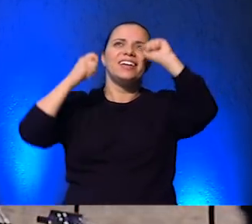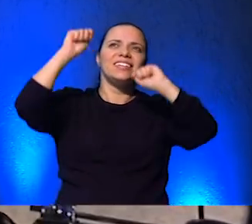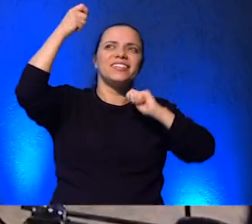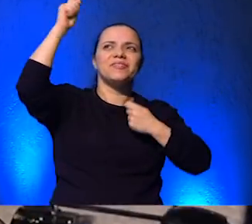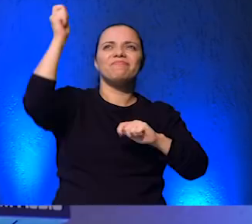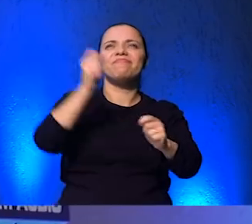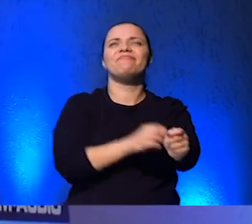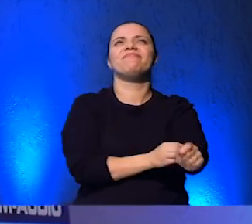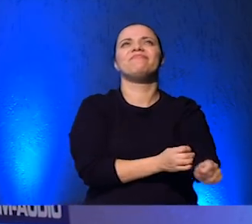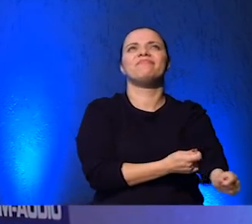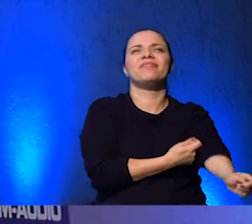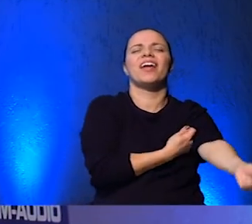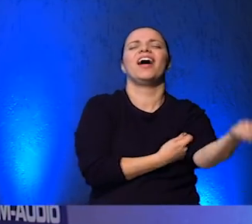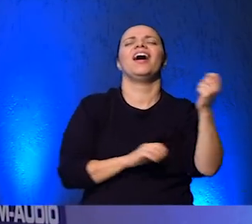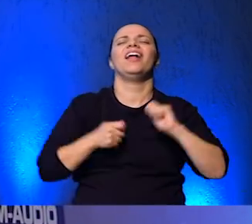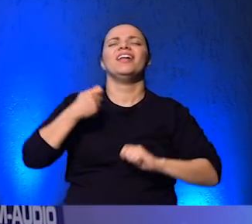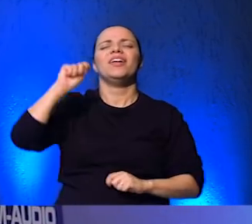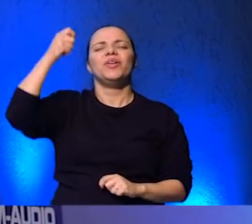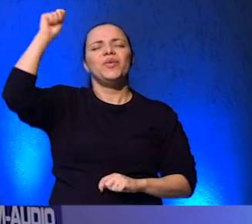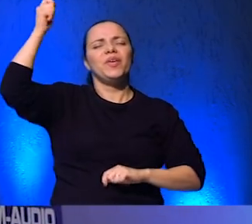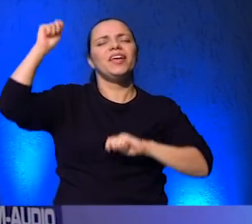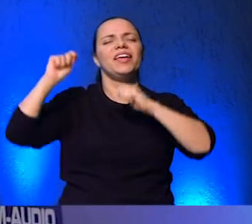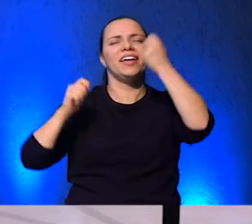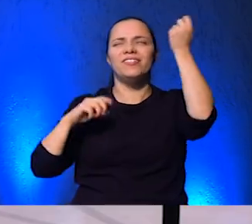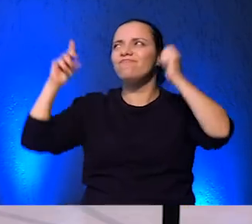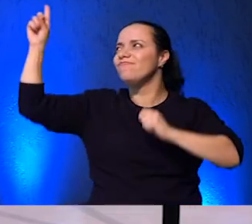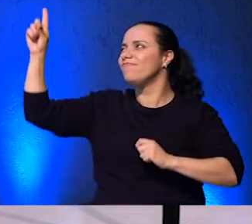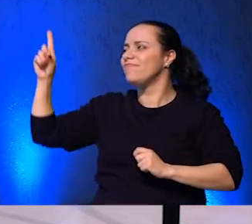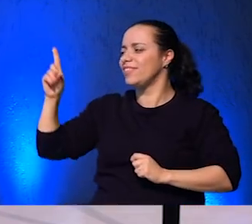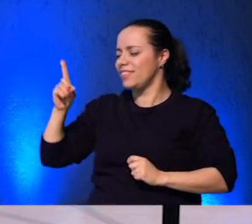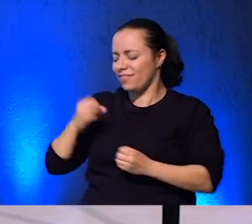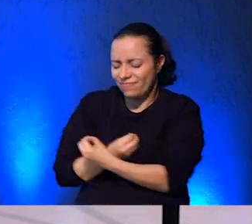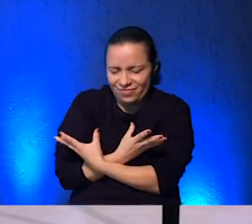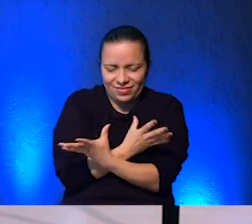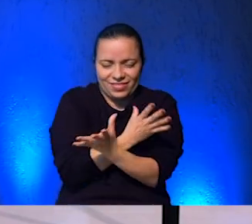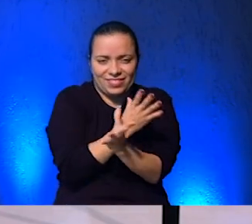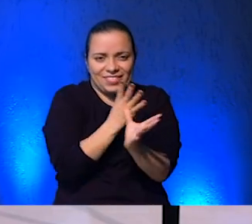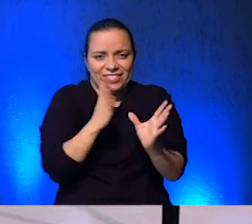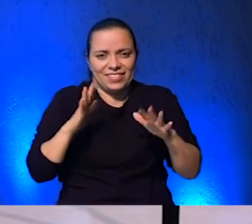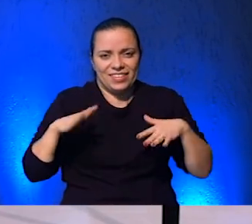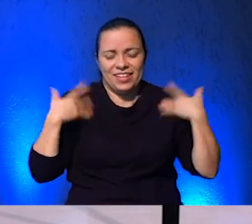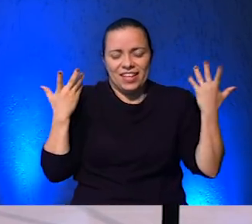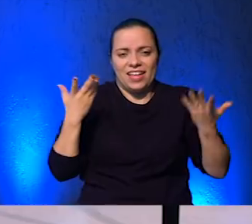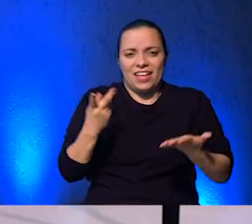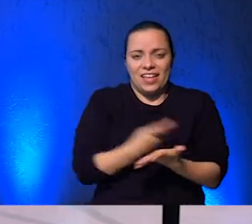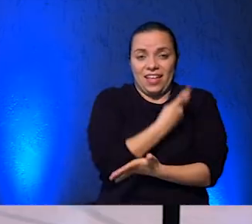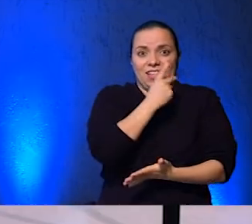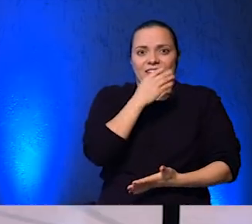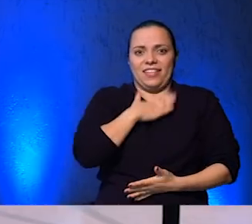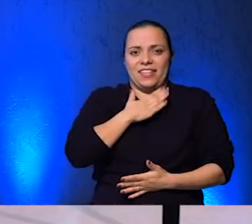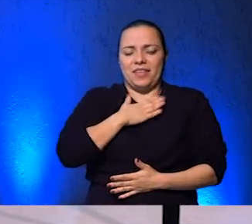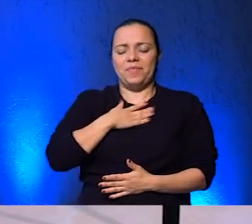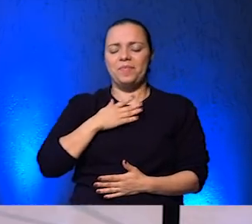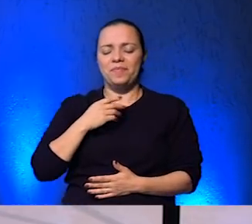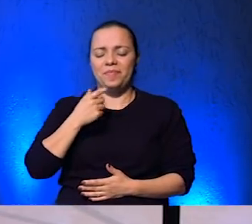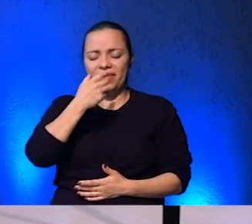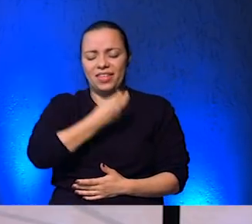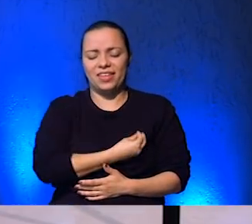filho meu deus o deus possível sim